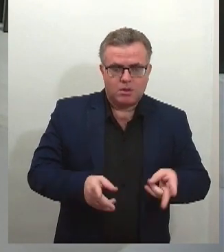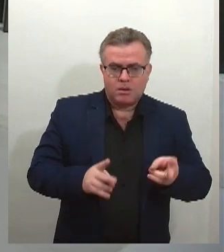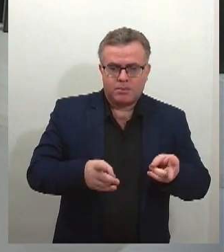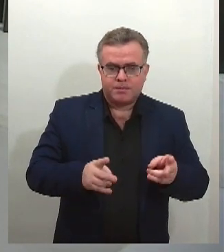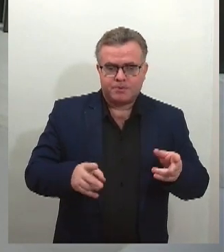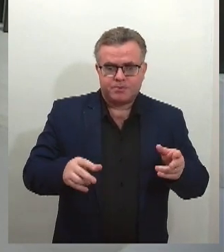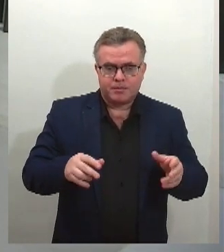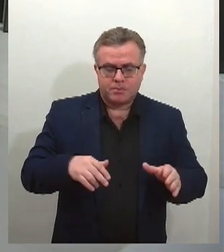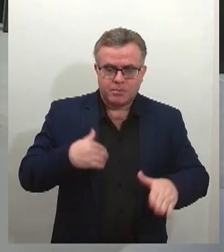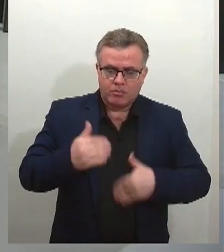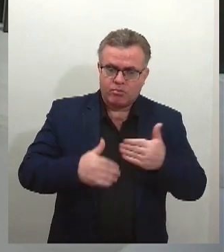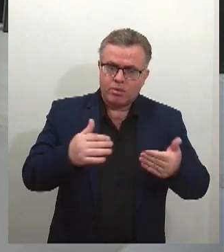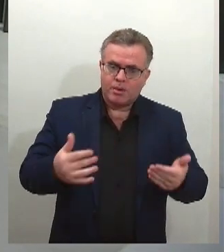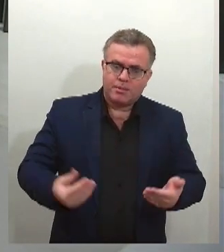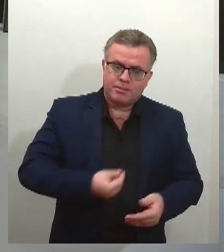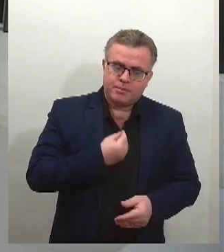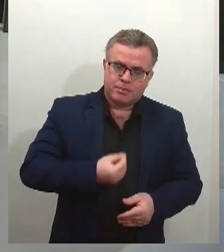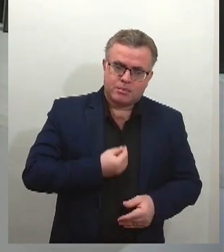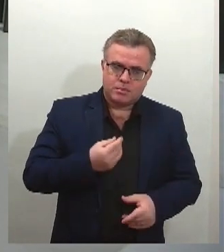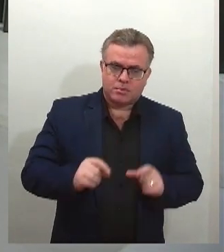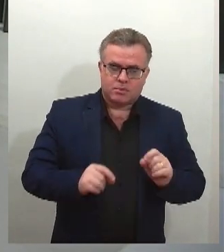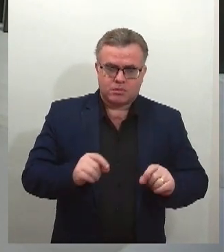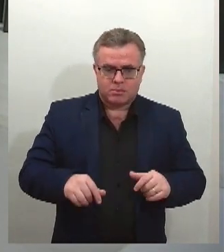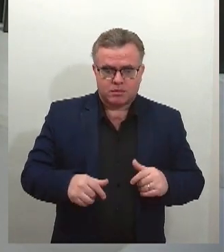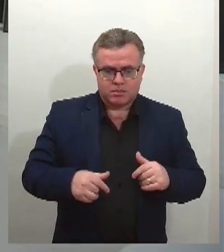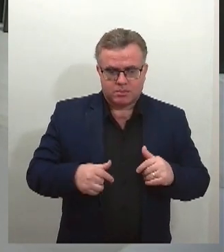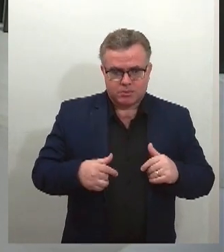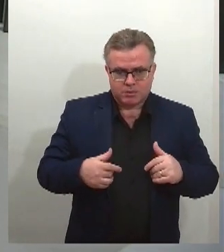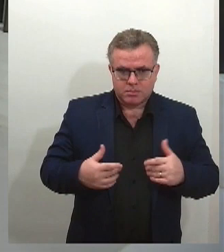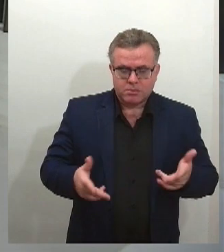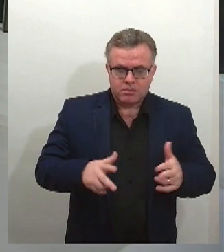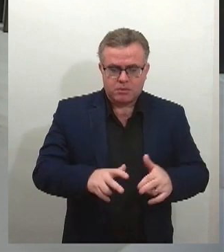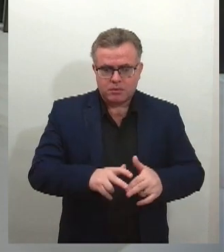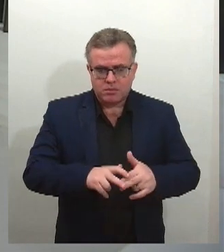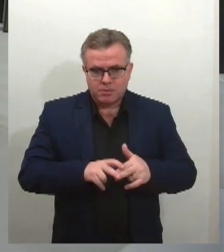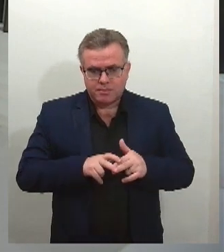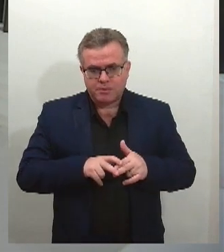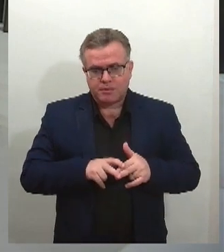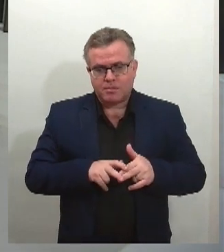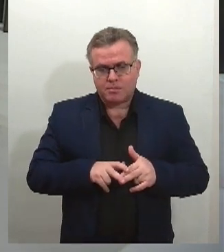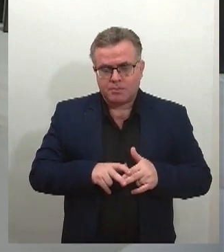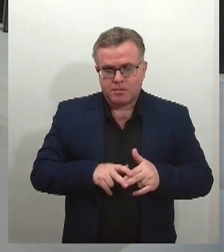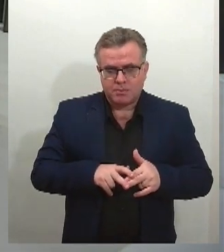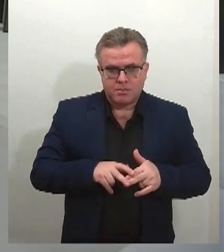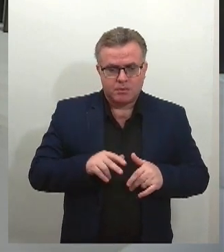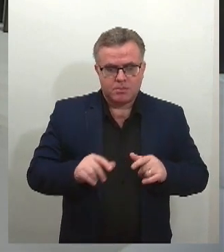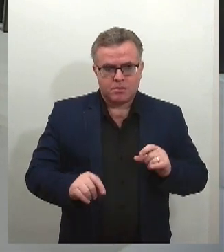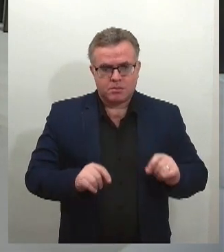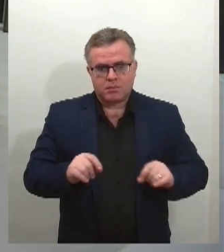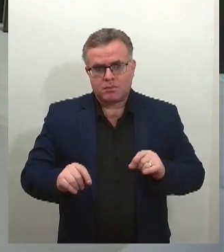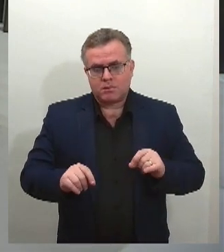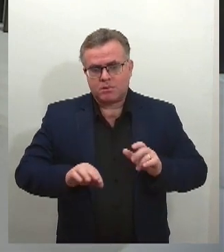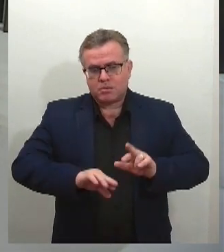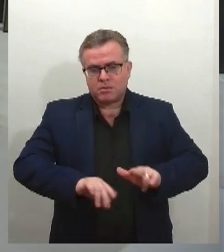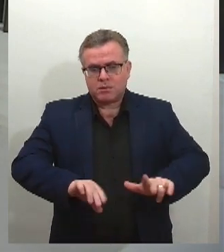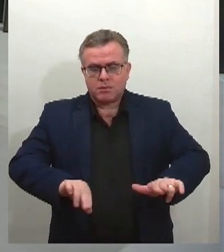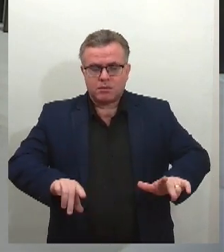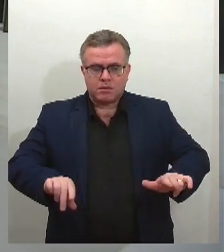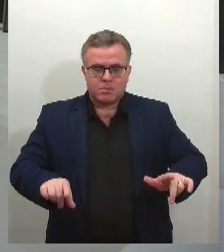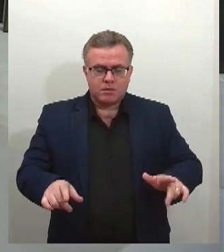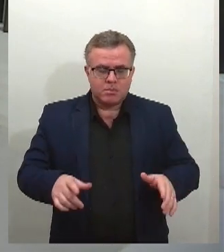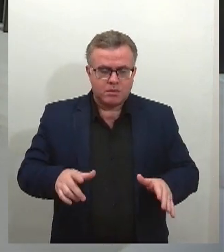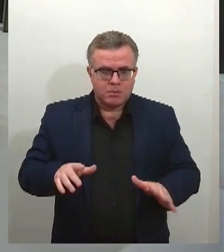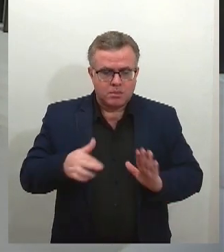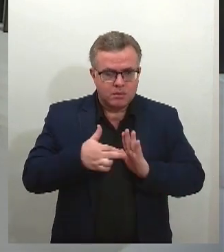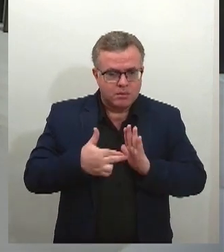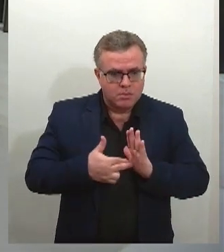vida, é mais na adolescência, por isso a campanha é tão focada, né, nos adolescentes e pré-adolescentes, ou isso não é regra?